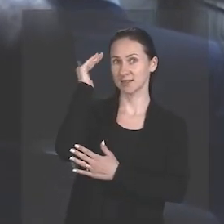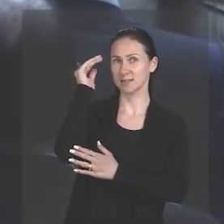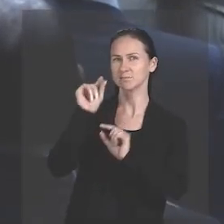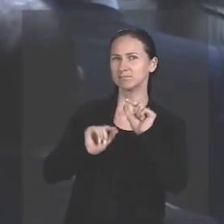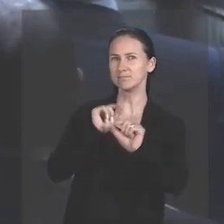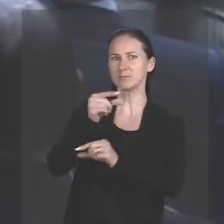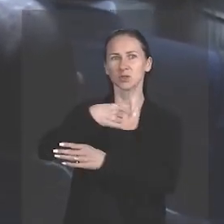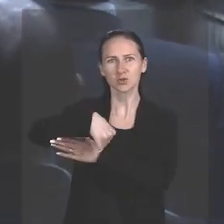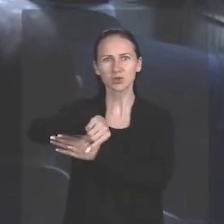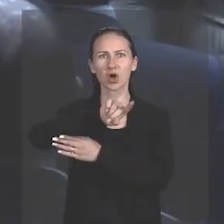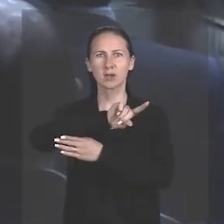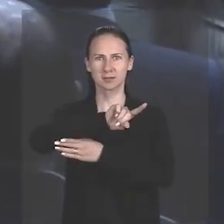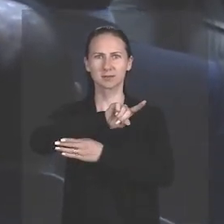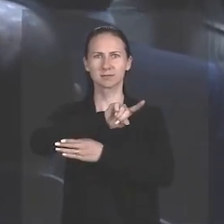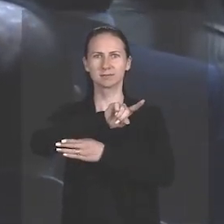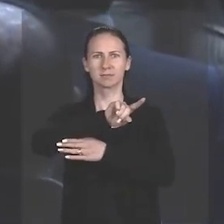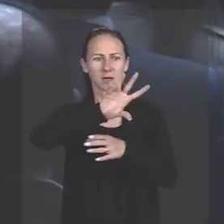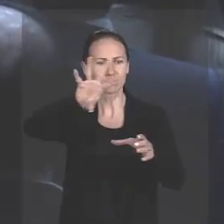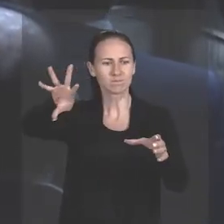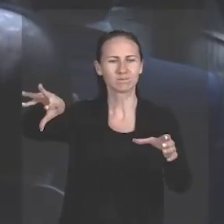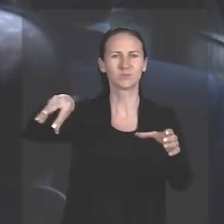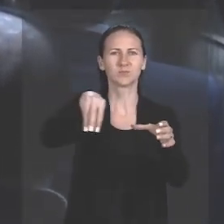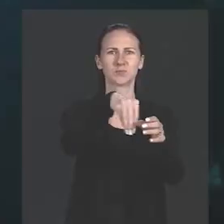Entender que fazemos parte do todo